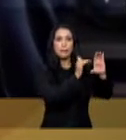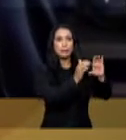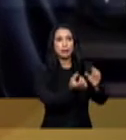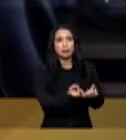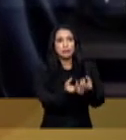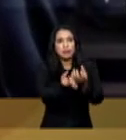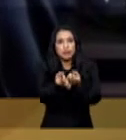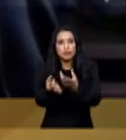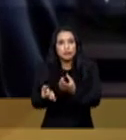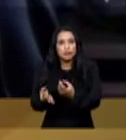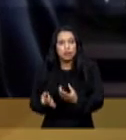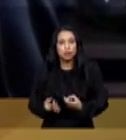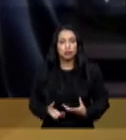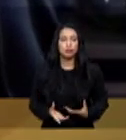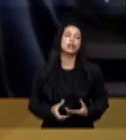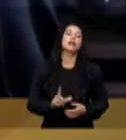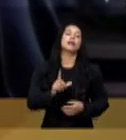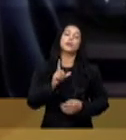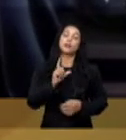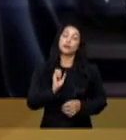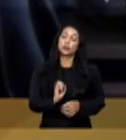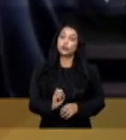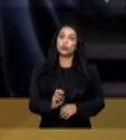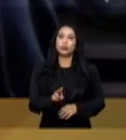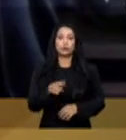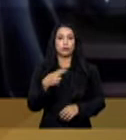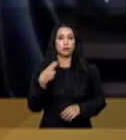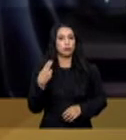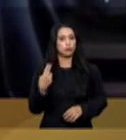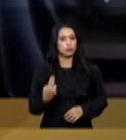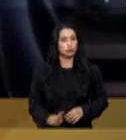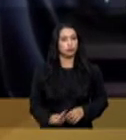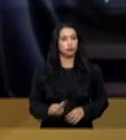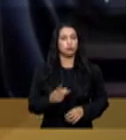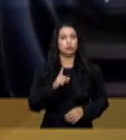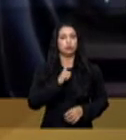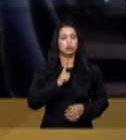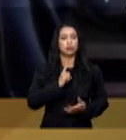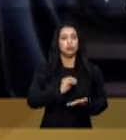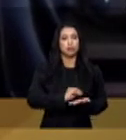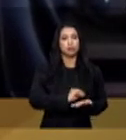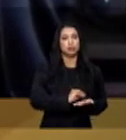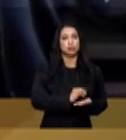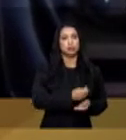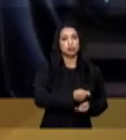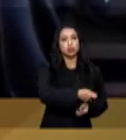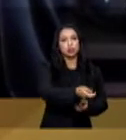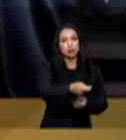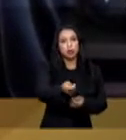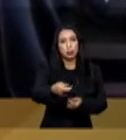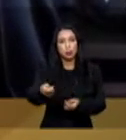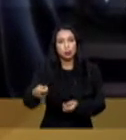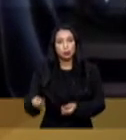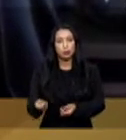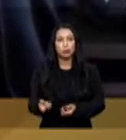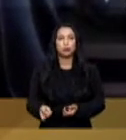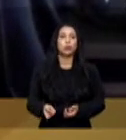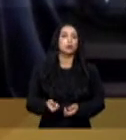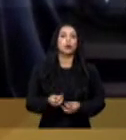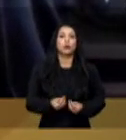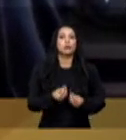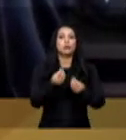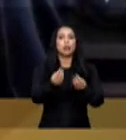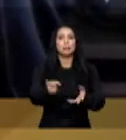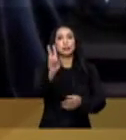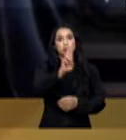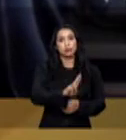vender ou, de qualquer forma, distribui ou entrega a consumo o